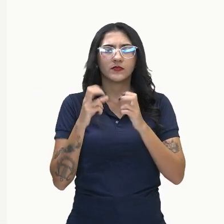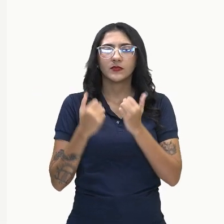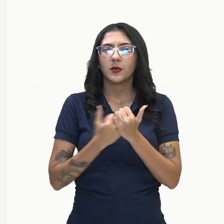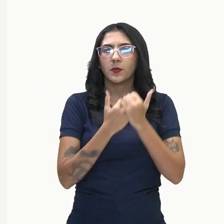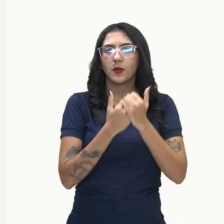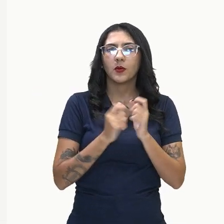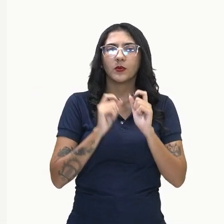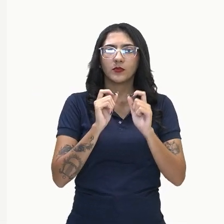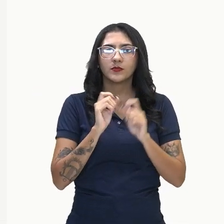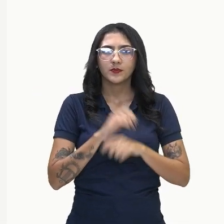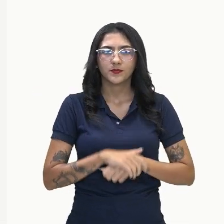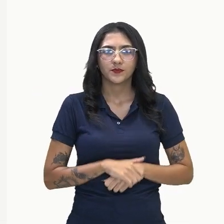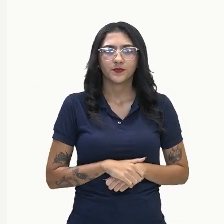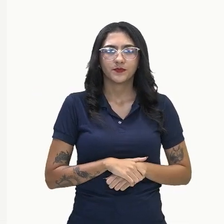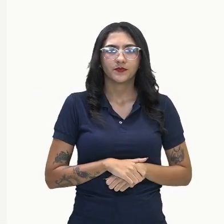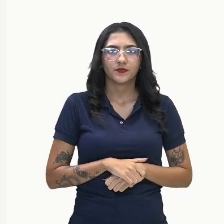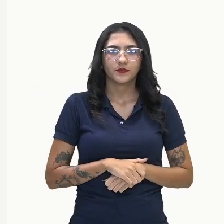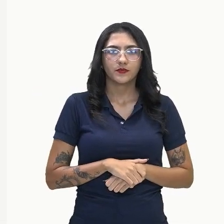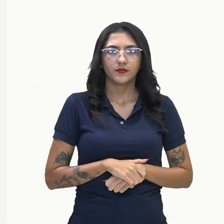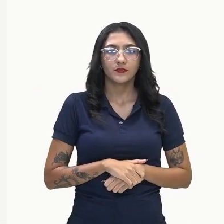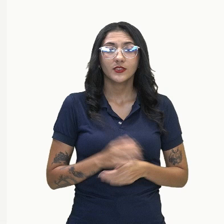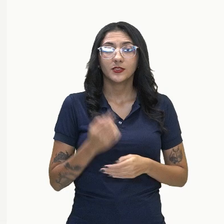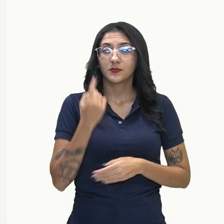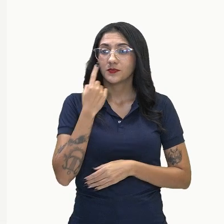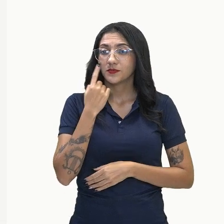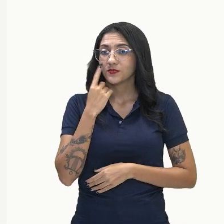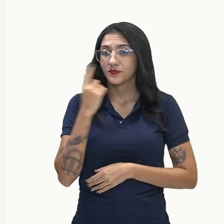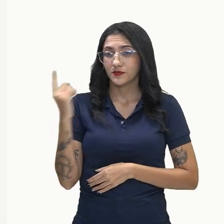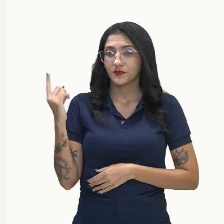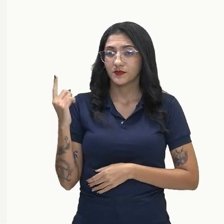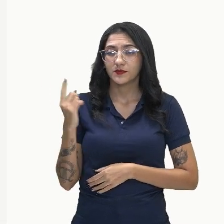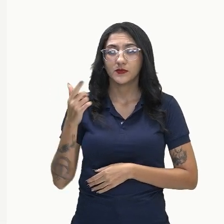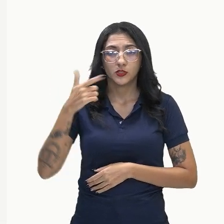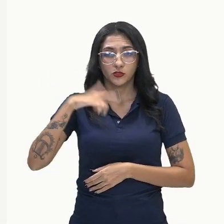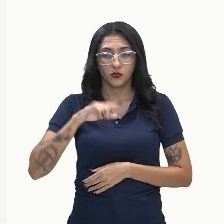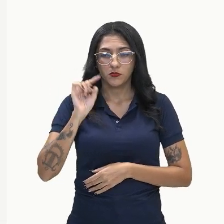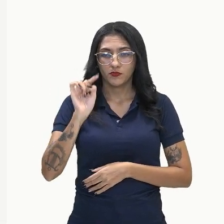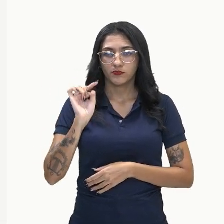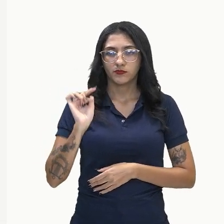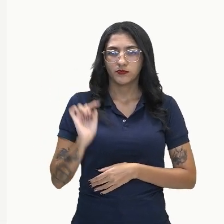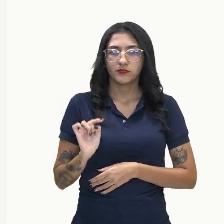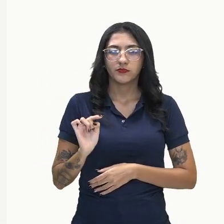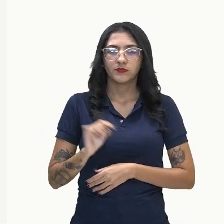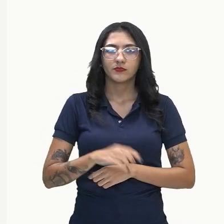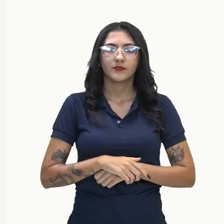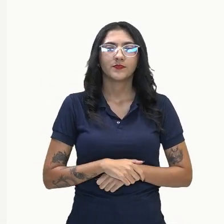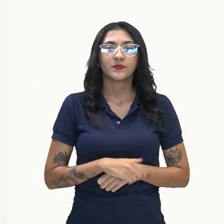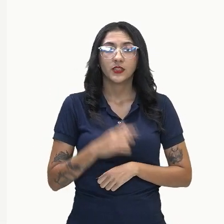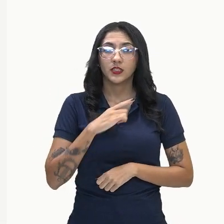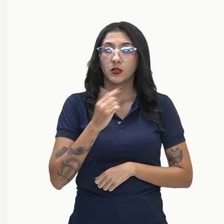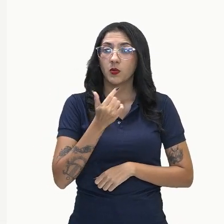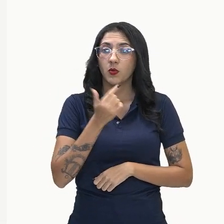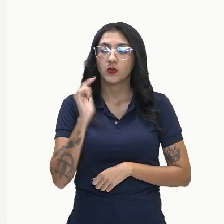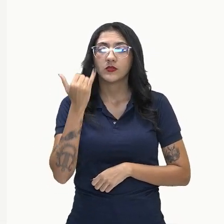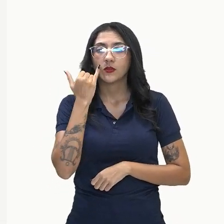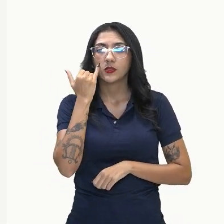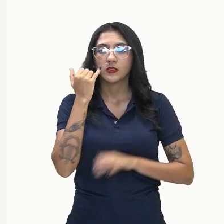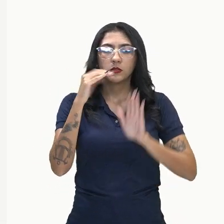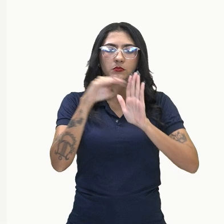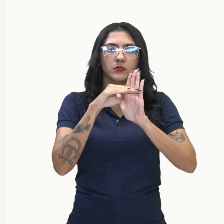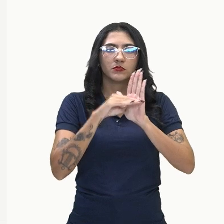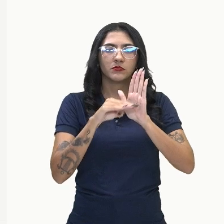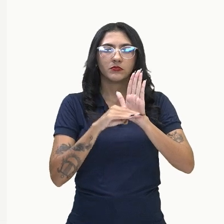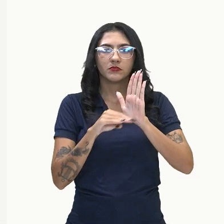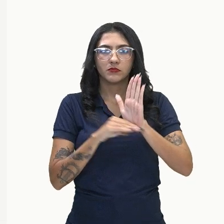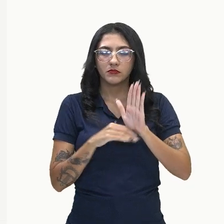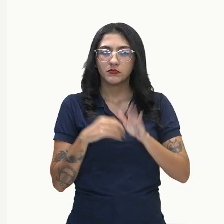E aí, novamente, olha só, nossos 2 pontos, né? Vamos ver mais um pouquinho, tem mais uma outra lista aí.